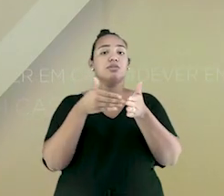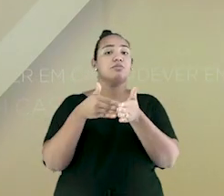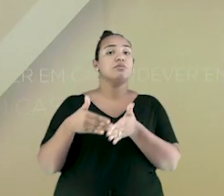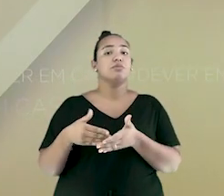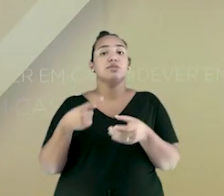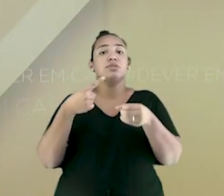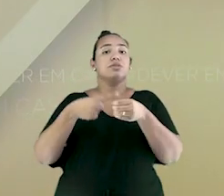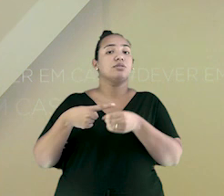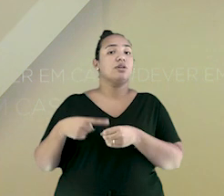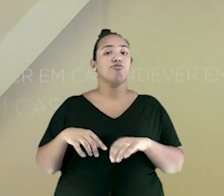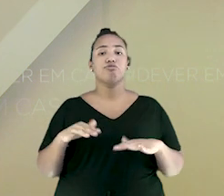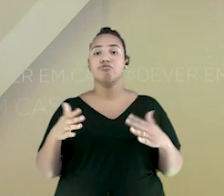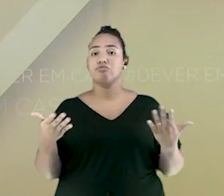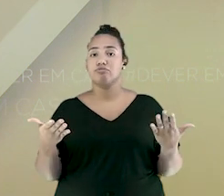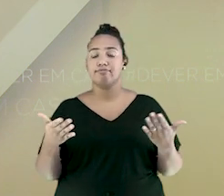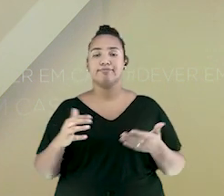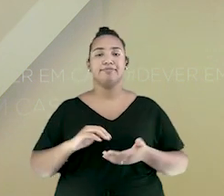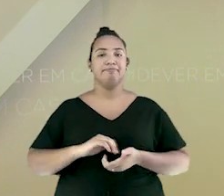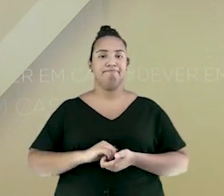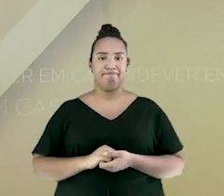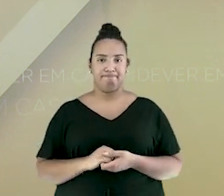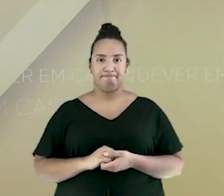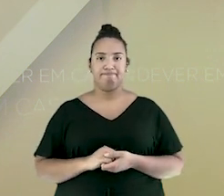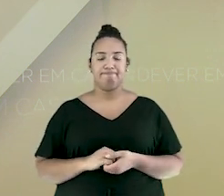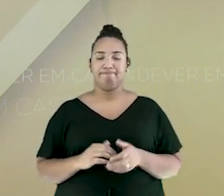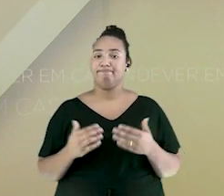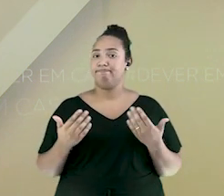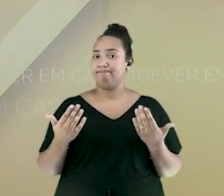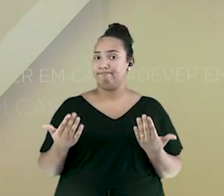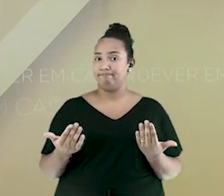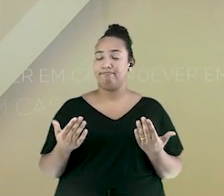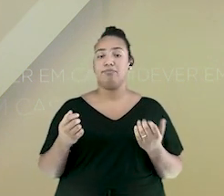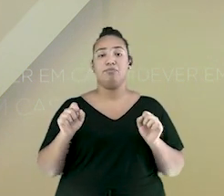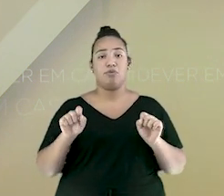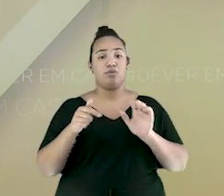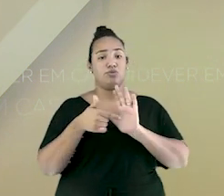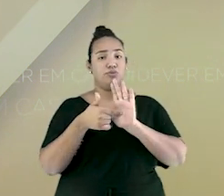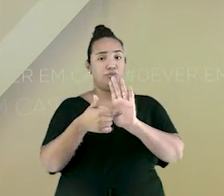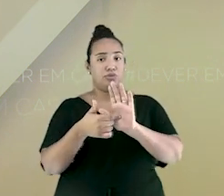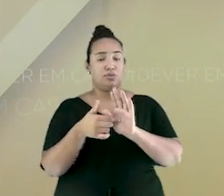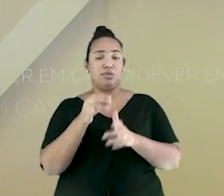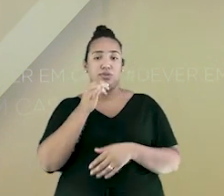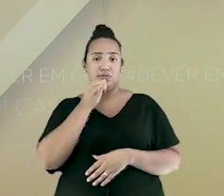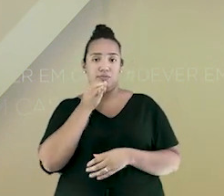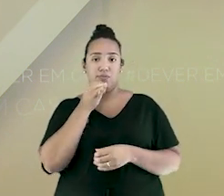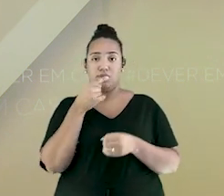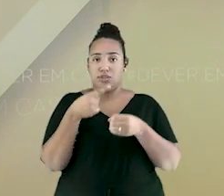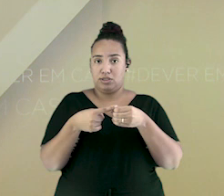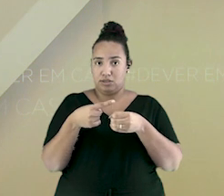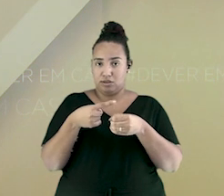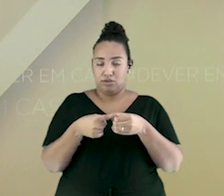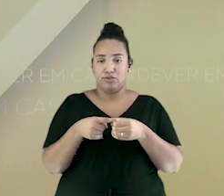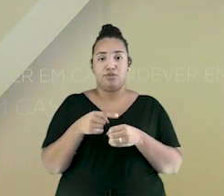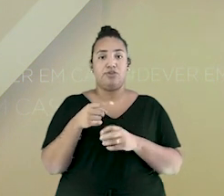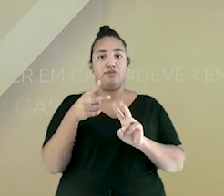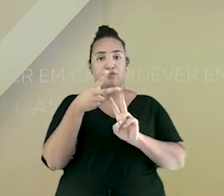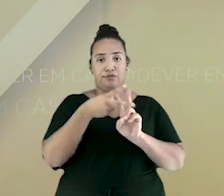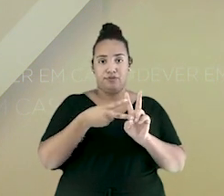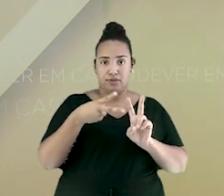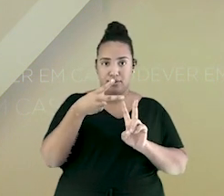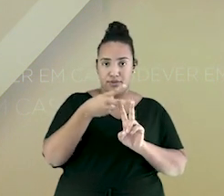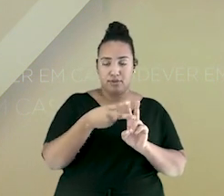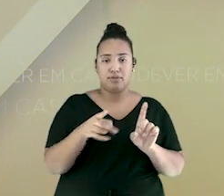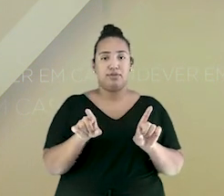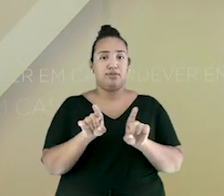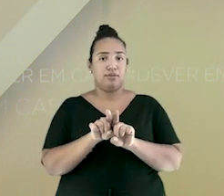Cariacica faz limite com quais municípios? Podemos apontar aqui o município de Viana e